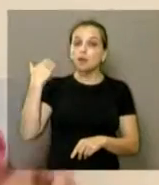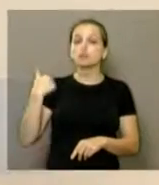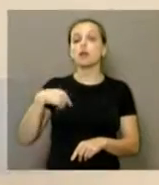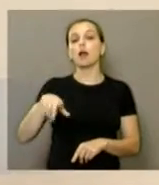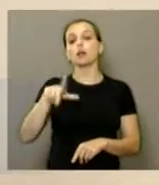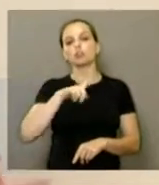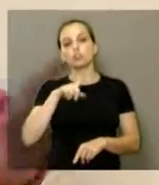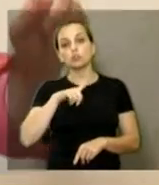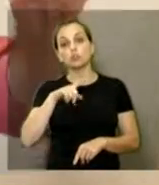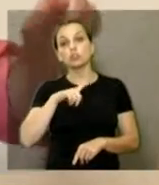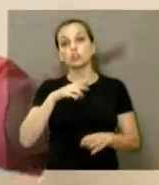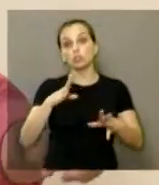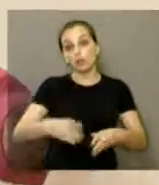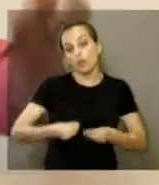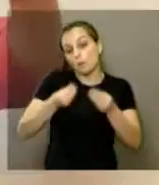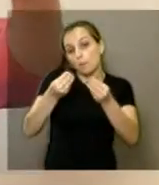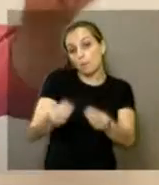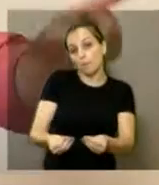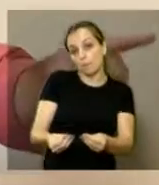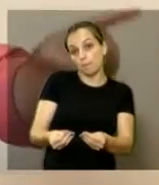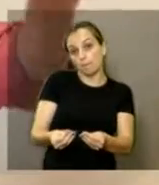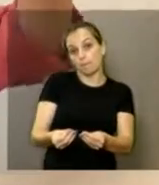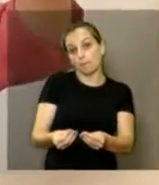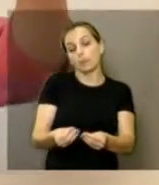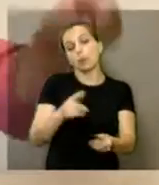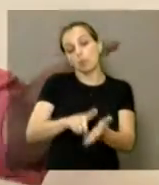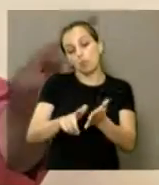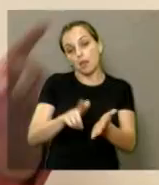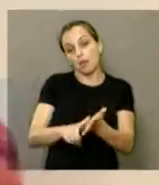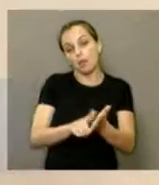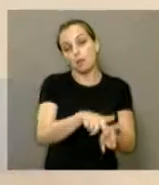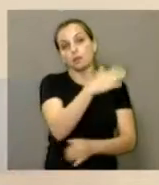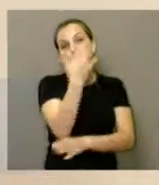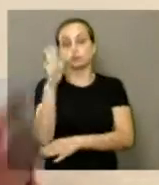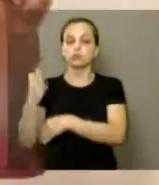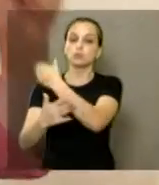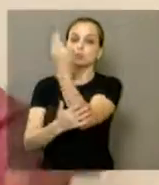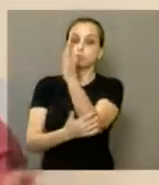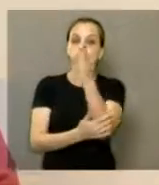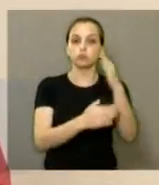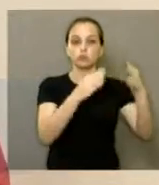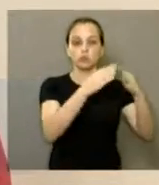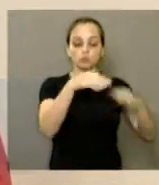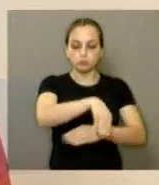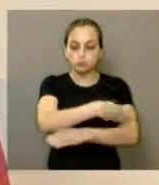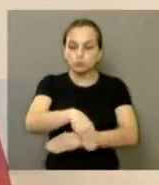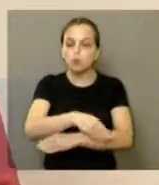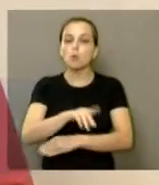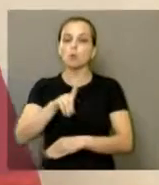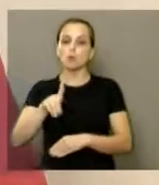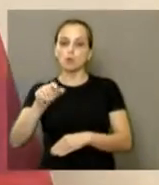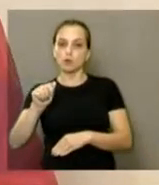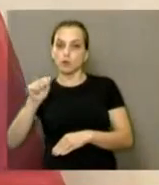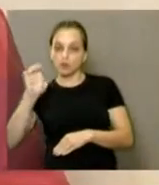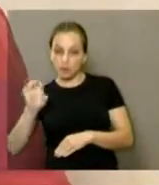o serviço de limpeza das praças e dos logradouros para o DAE, que